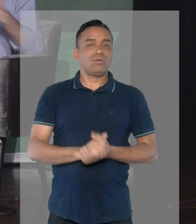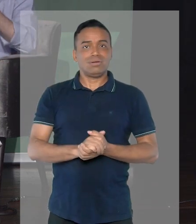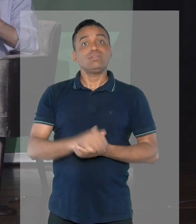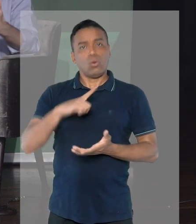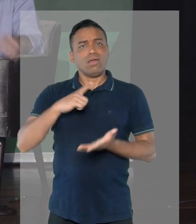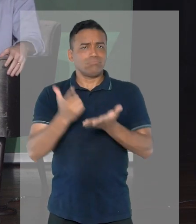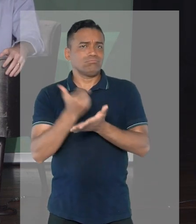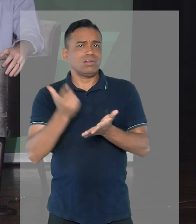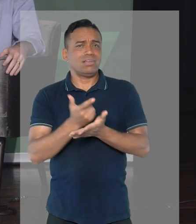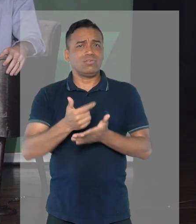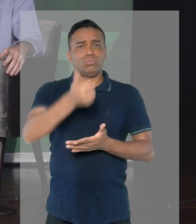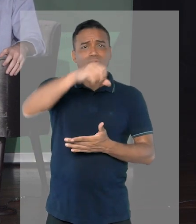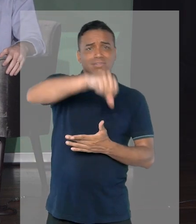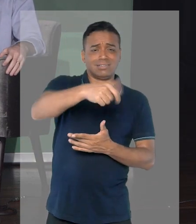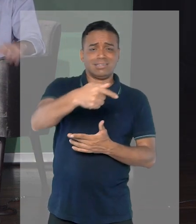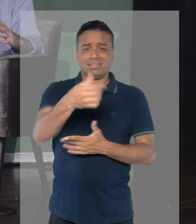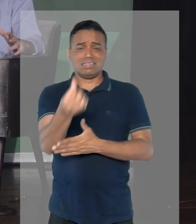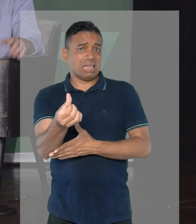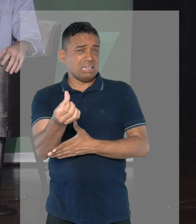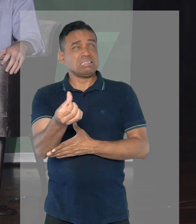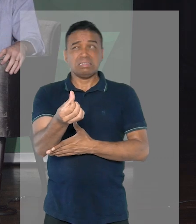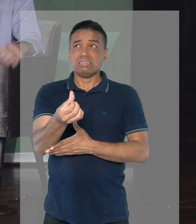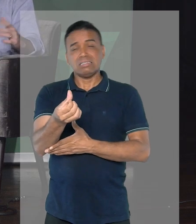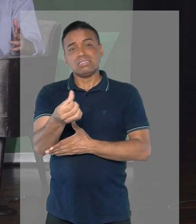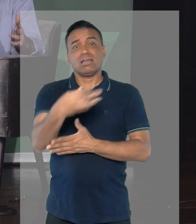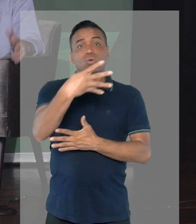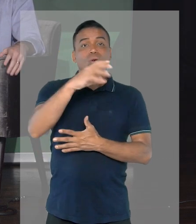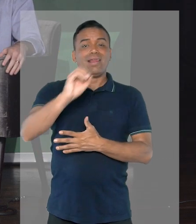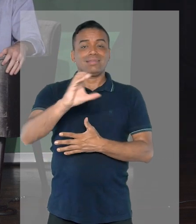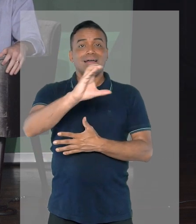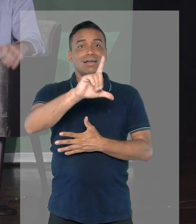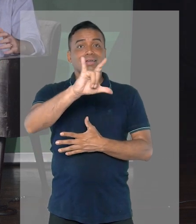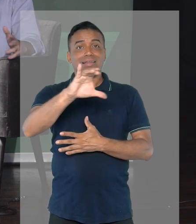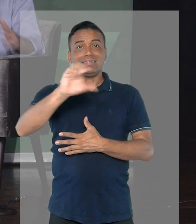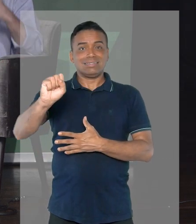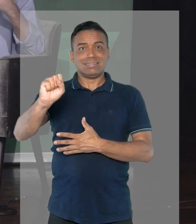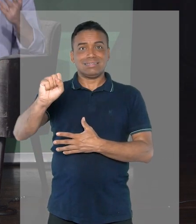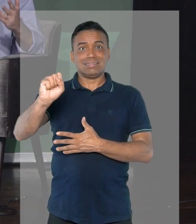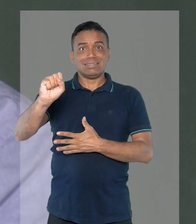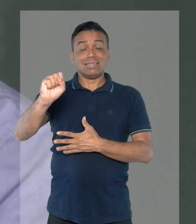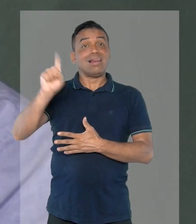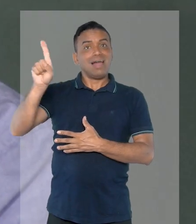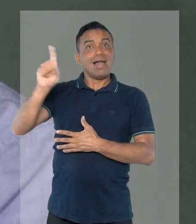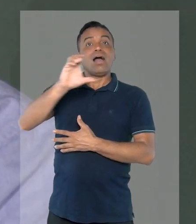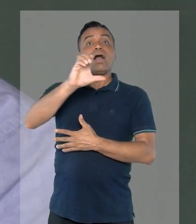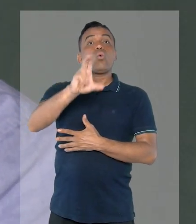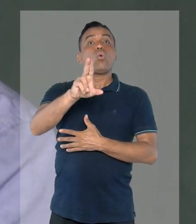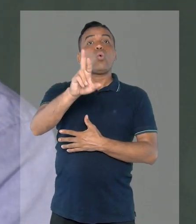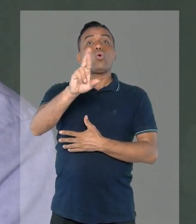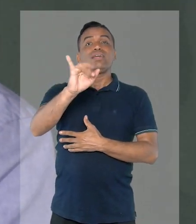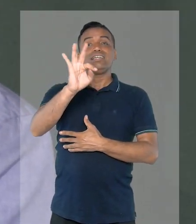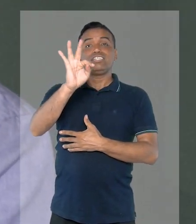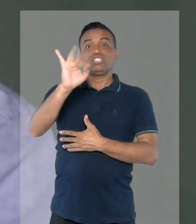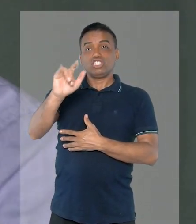então, uma obra que é de 76, salvo engano, que chama 40 cliques em Paulo Leminski. 40 cliques em Curitiba.